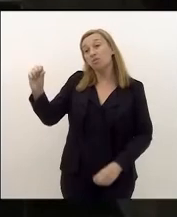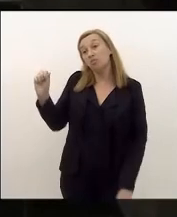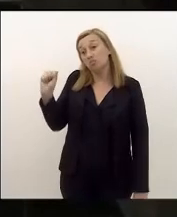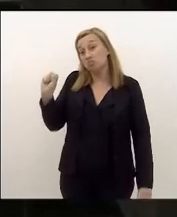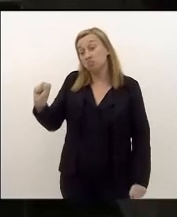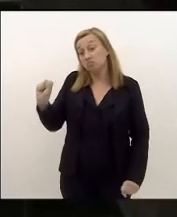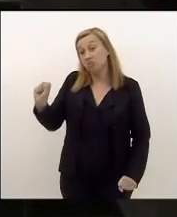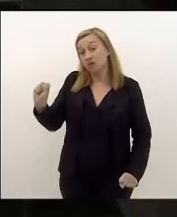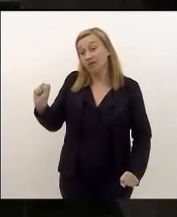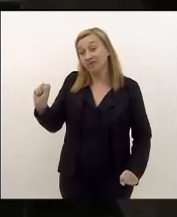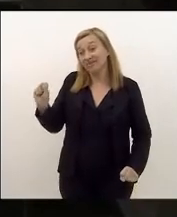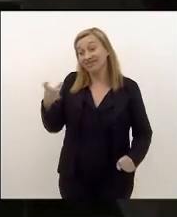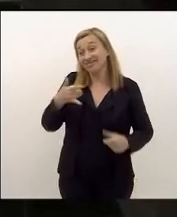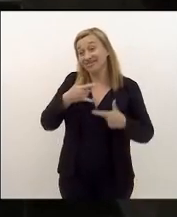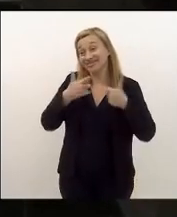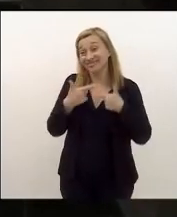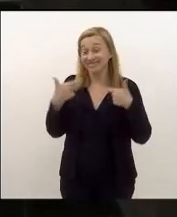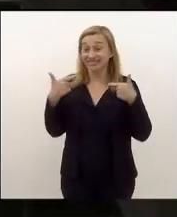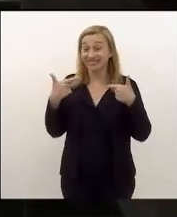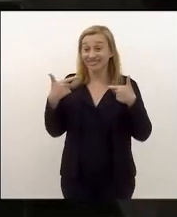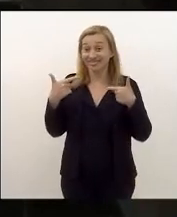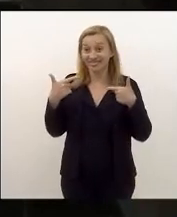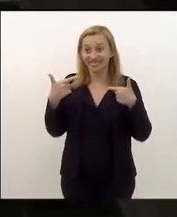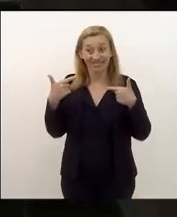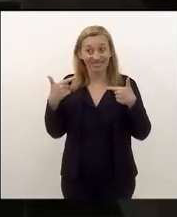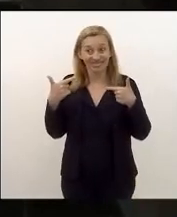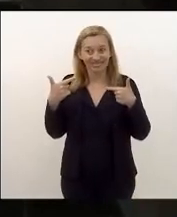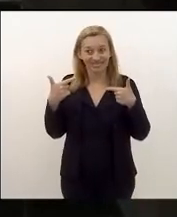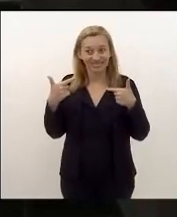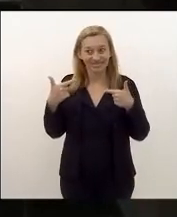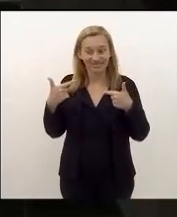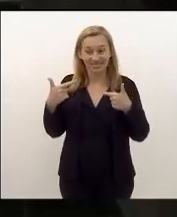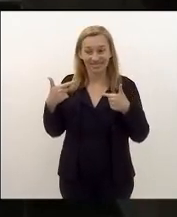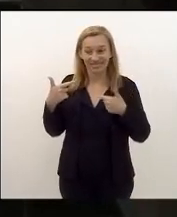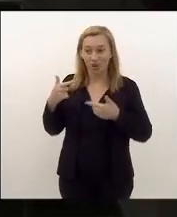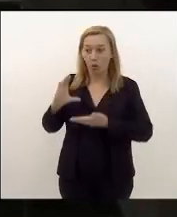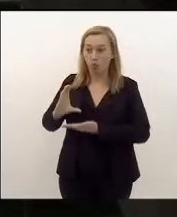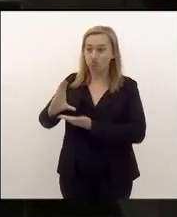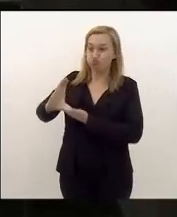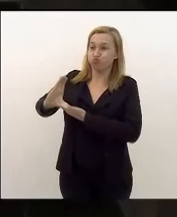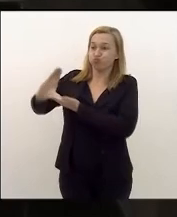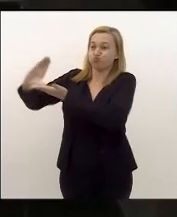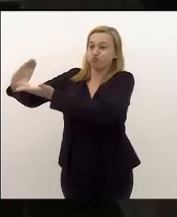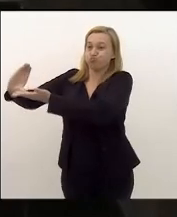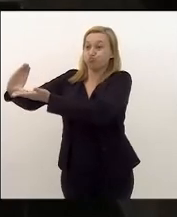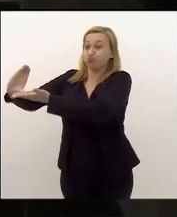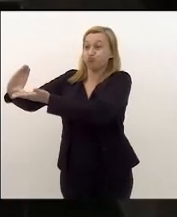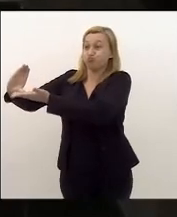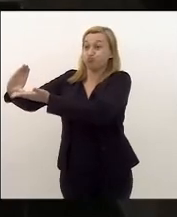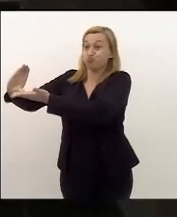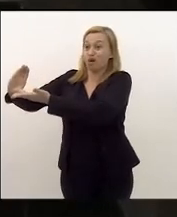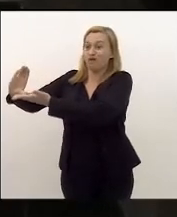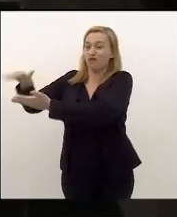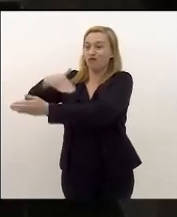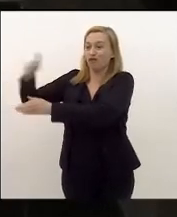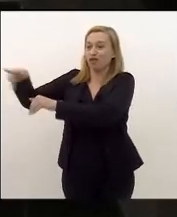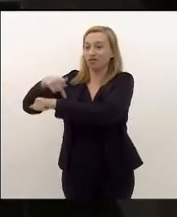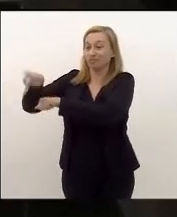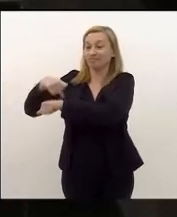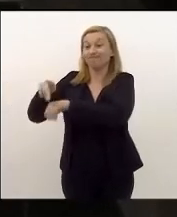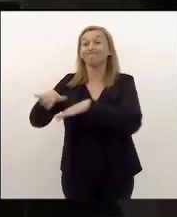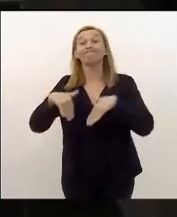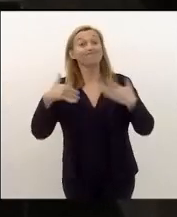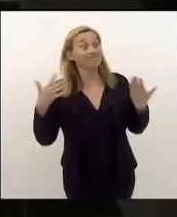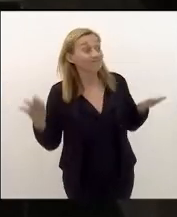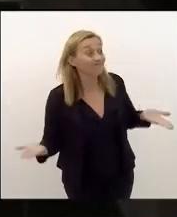3 minutos, mas ganha muito nas suas contas no exterior. Então, deputada Lucinha, um